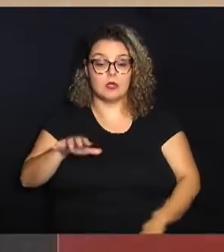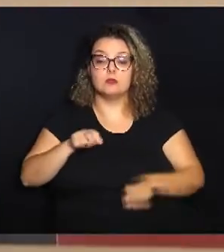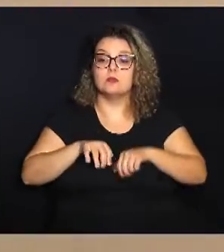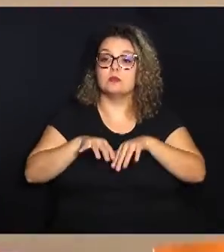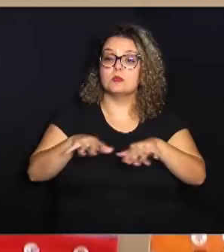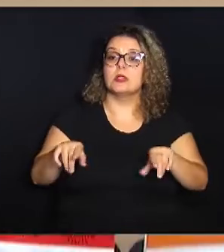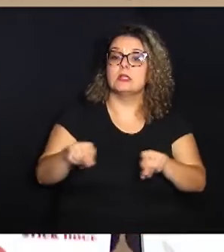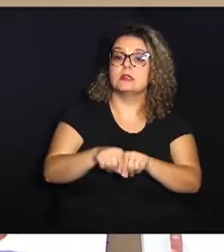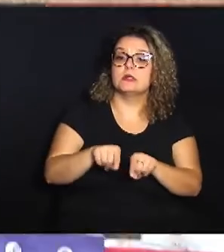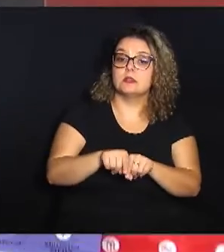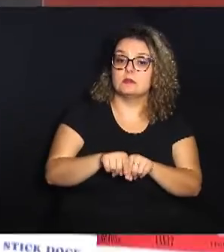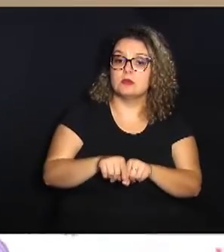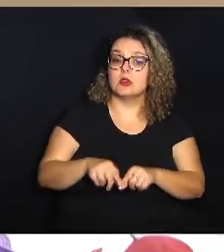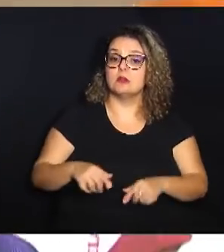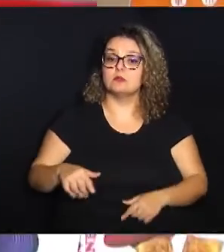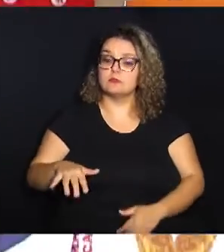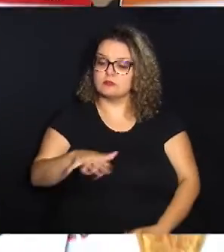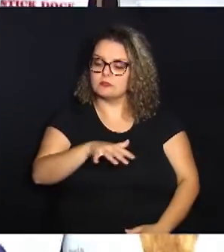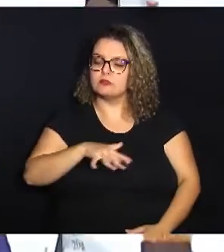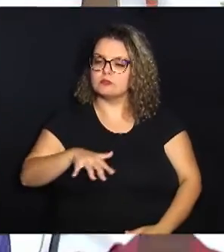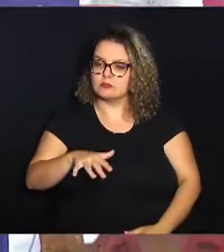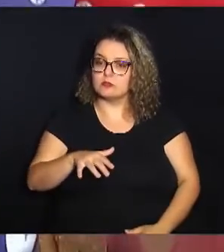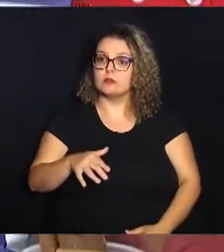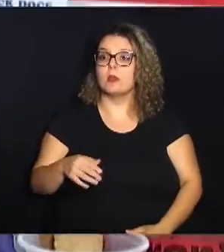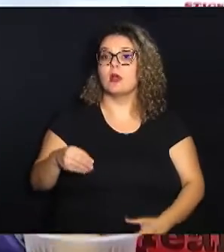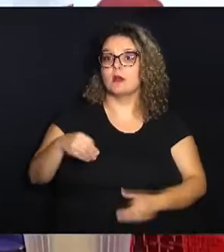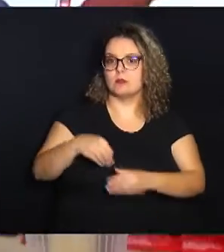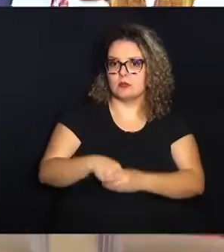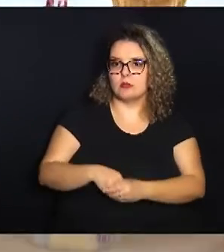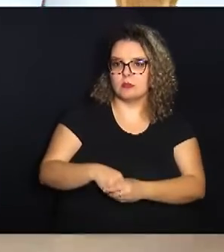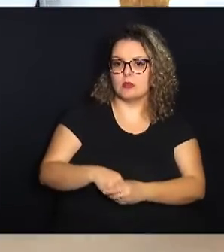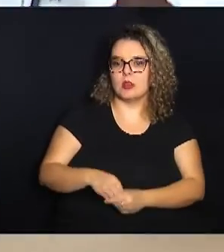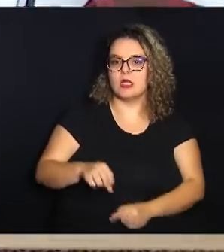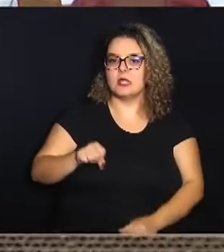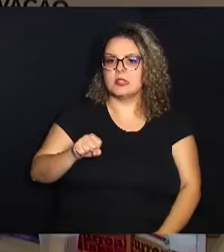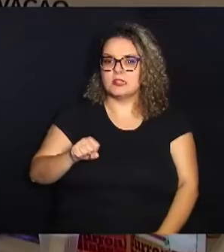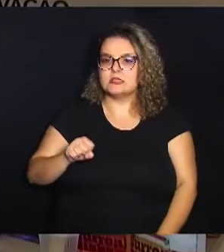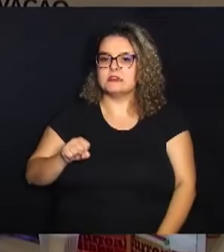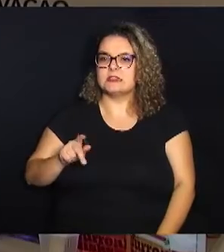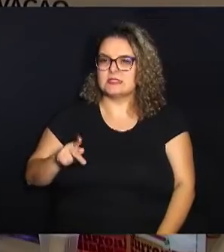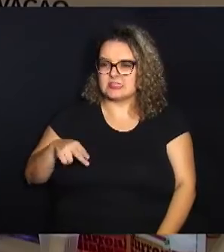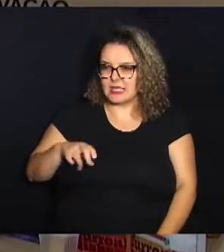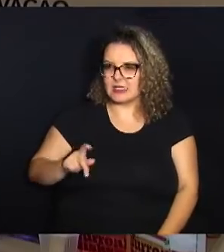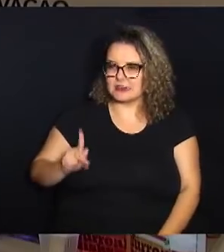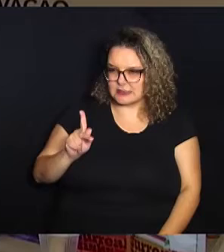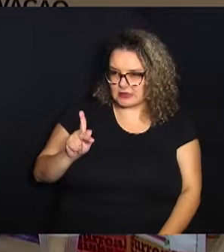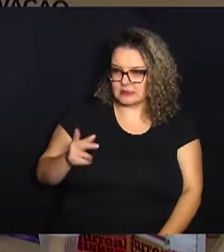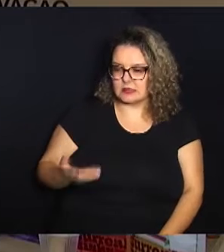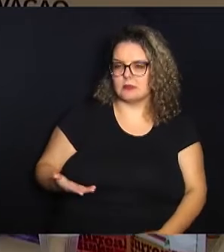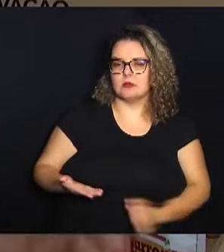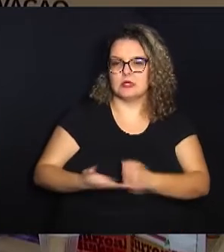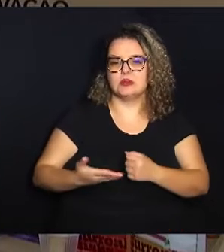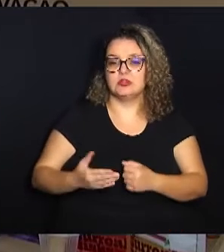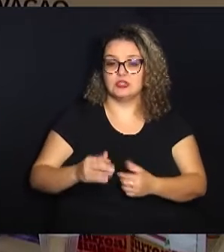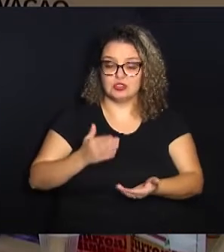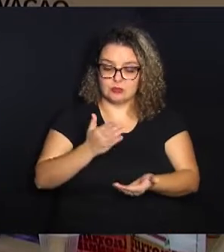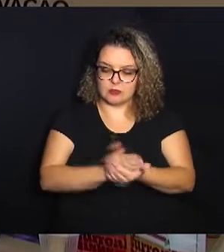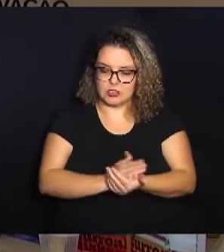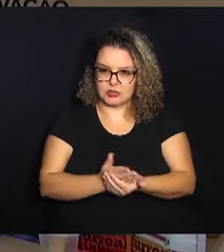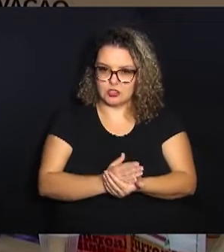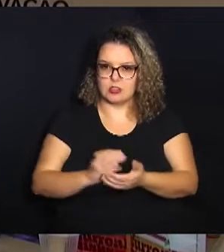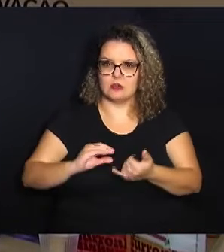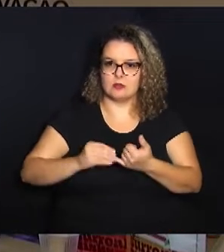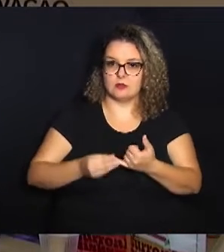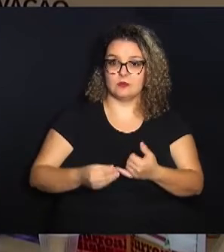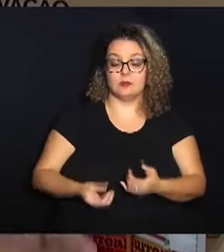o mercado interno. Snacks à base de mandioca e feijão. A gente cozinha eles,